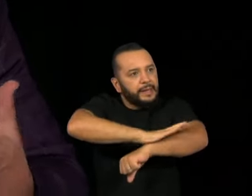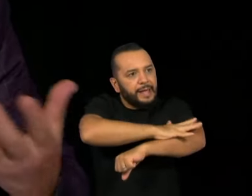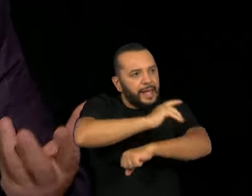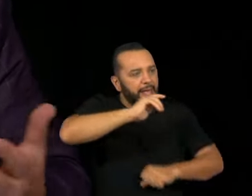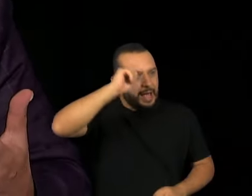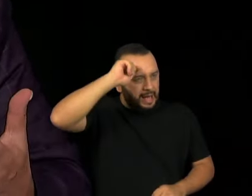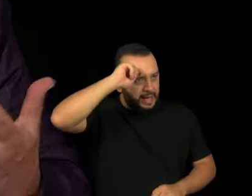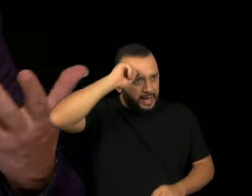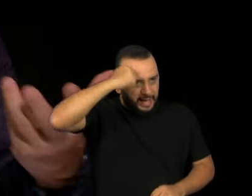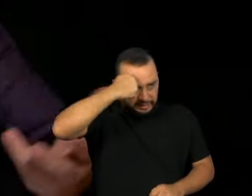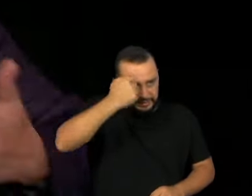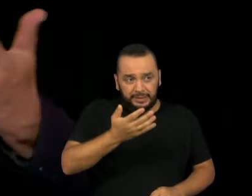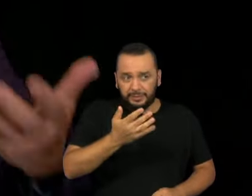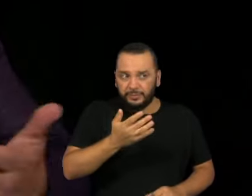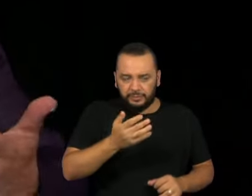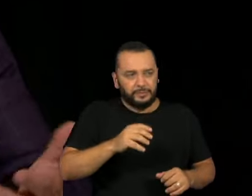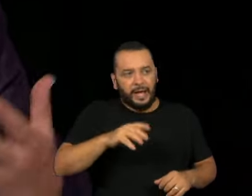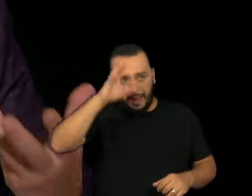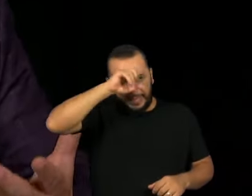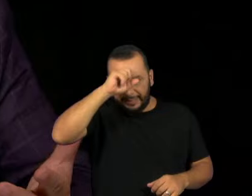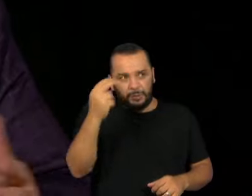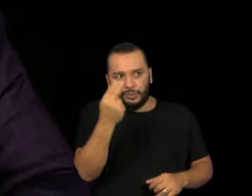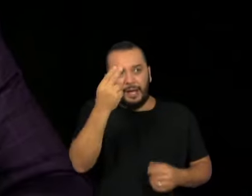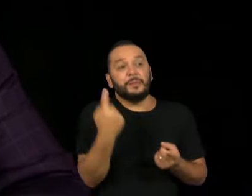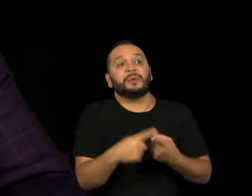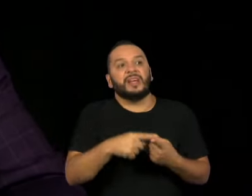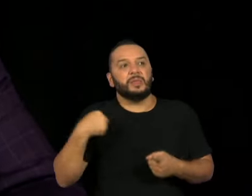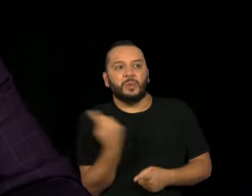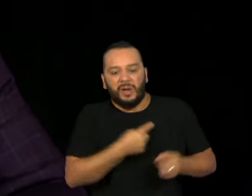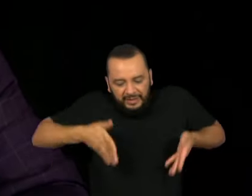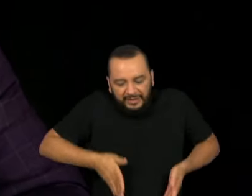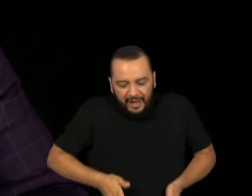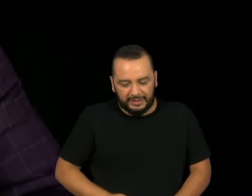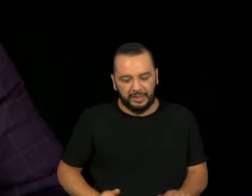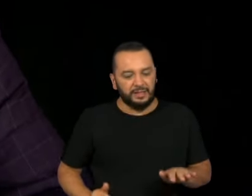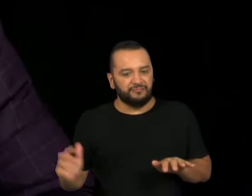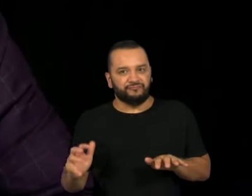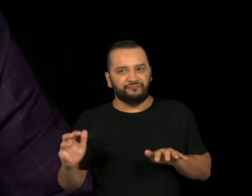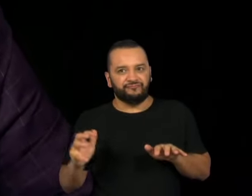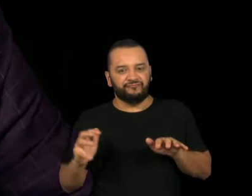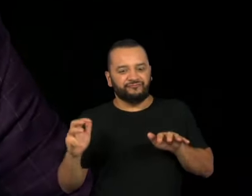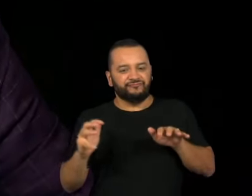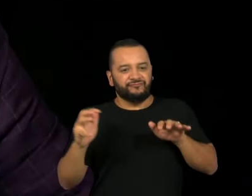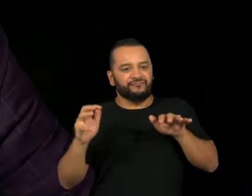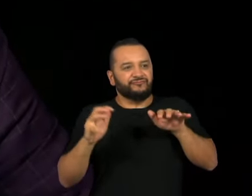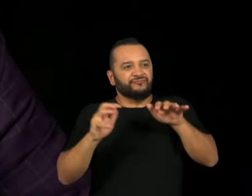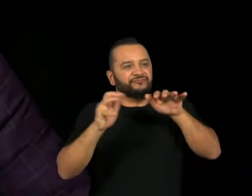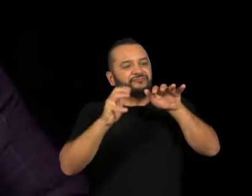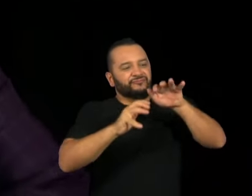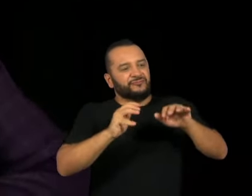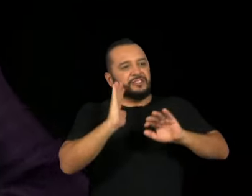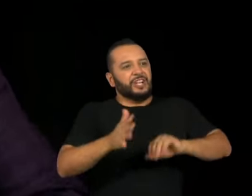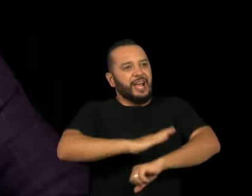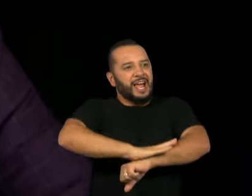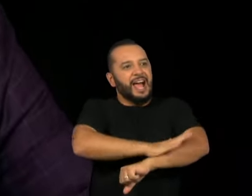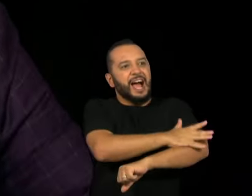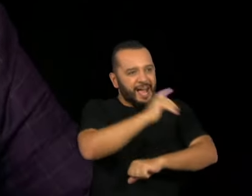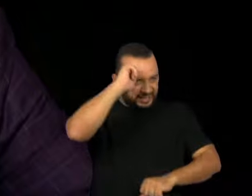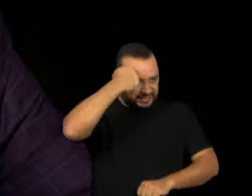ao longo de muito tempo estruturas que nos deixam assim mas é possível aprender a se